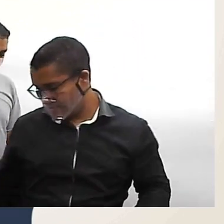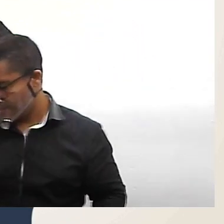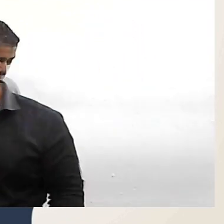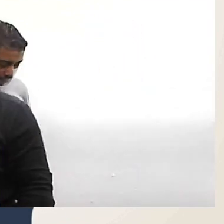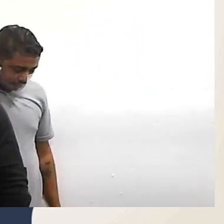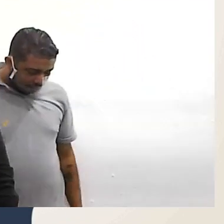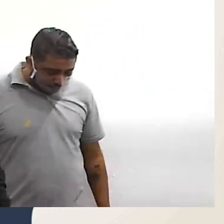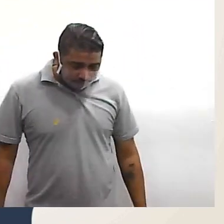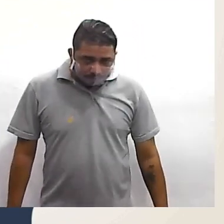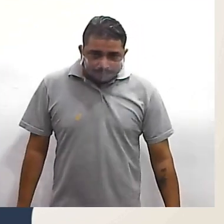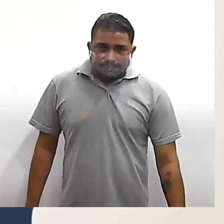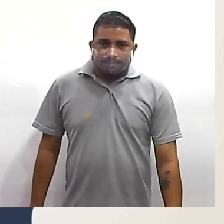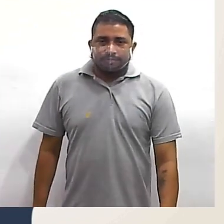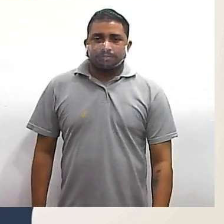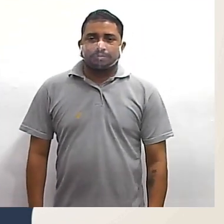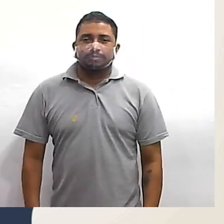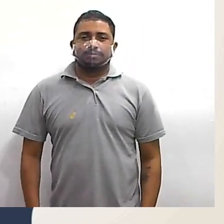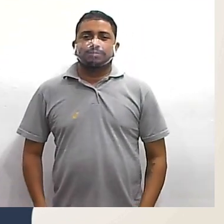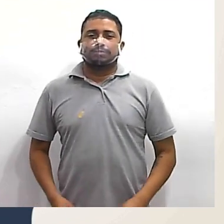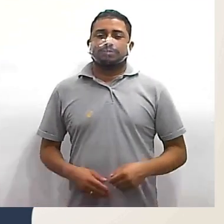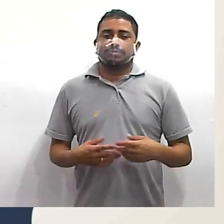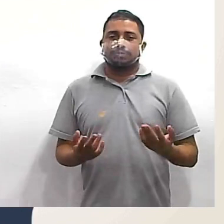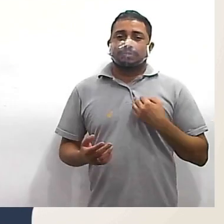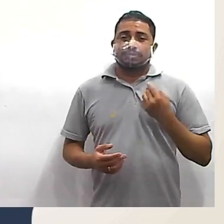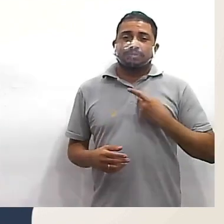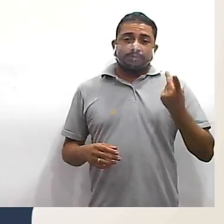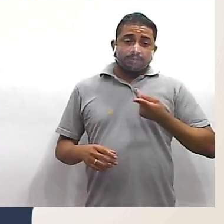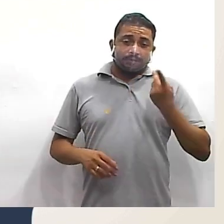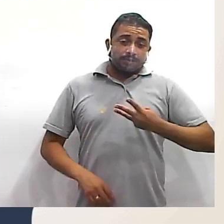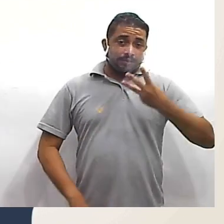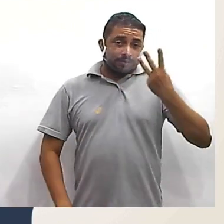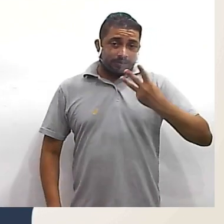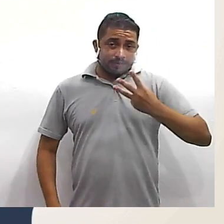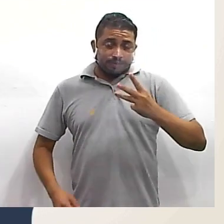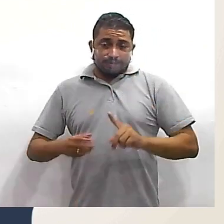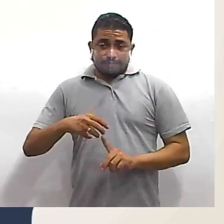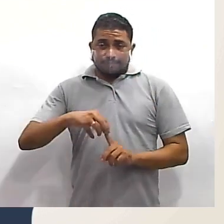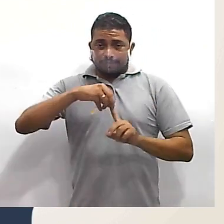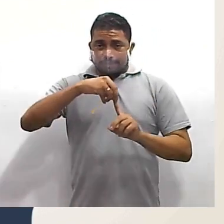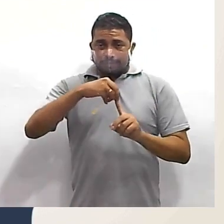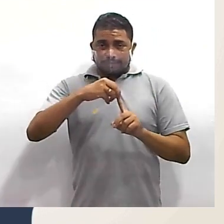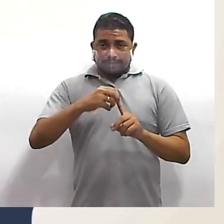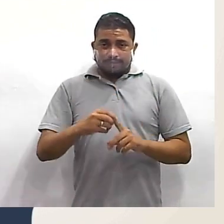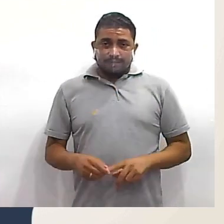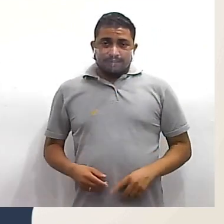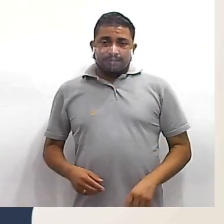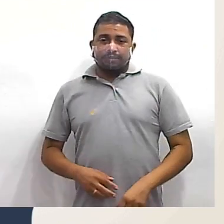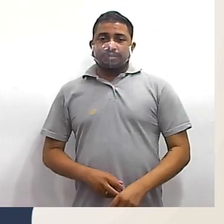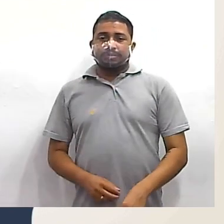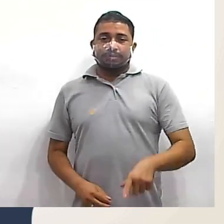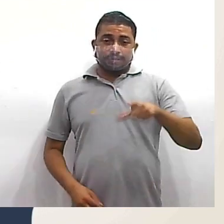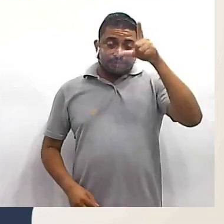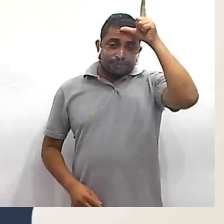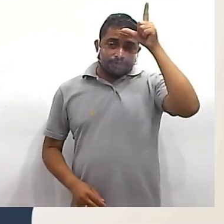observar isso na literatura, tá certo? Eu vou falar de 3 principais, que são a liderança autocrática, democrática